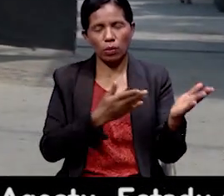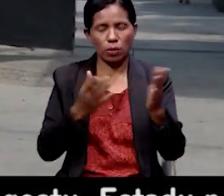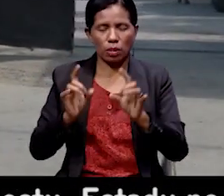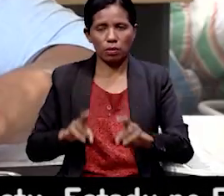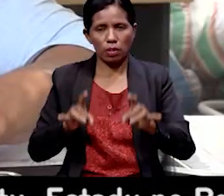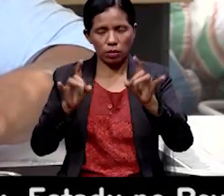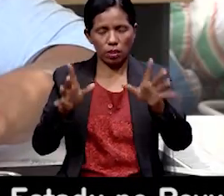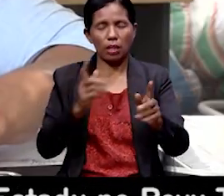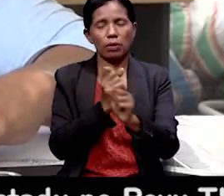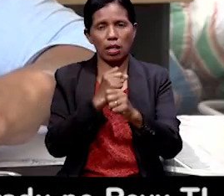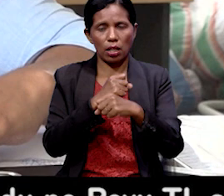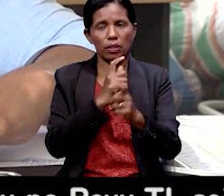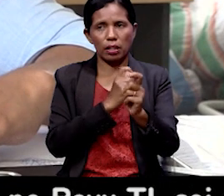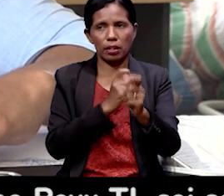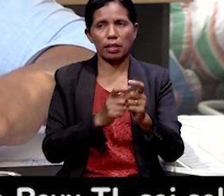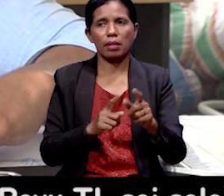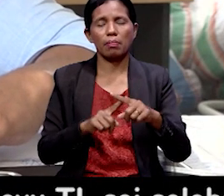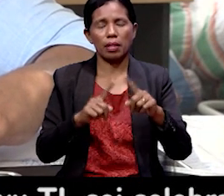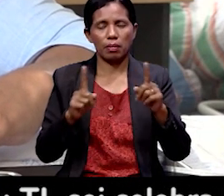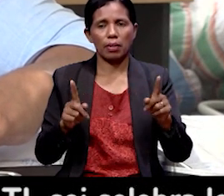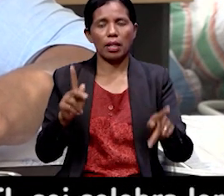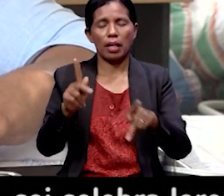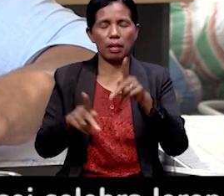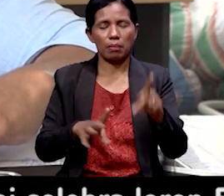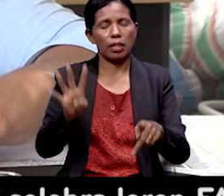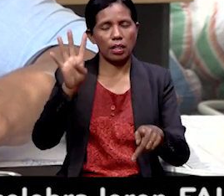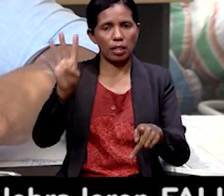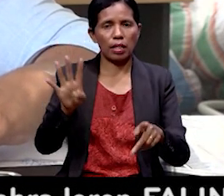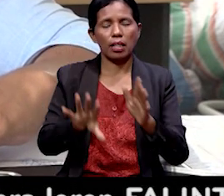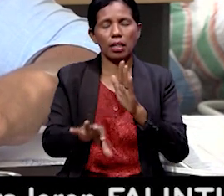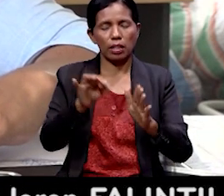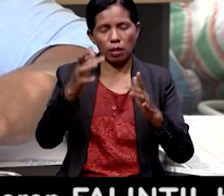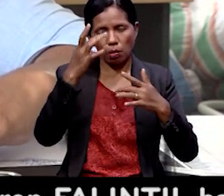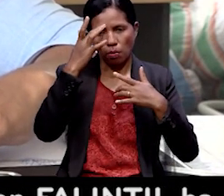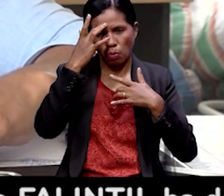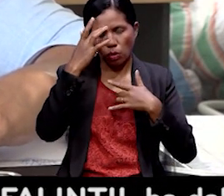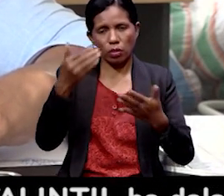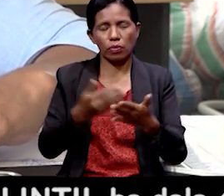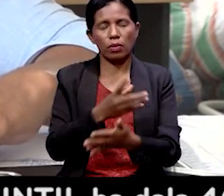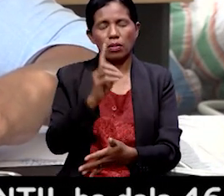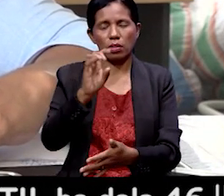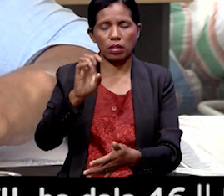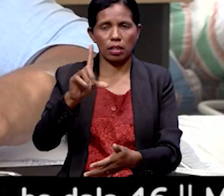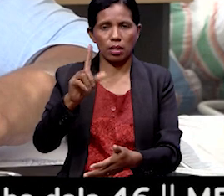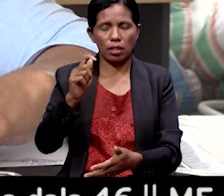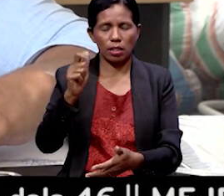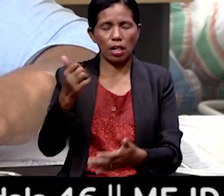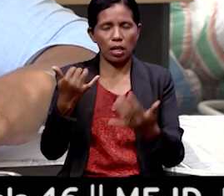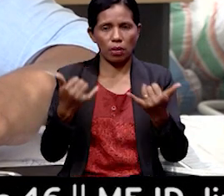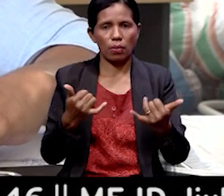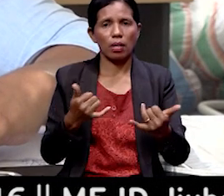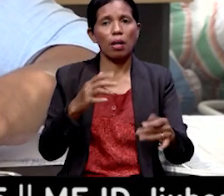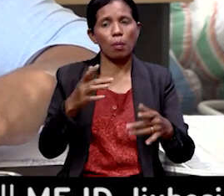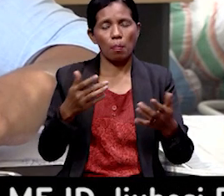teste. Mai betur Nilton, possibilidade sirane hetan variante Delta, tamba dadaun ne, variante Delta tama ona iana